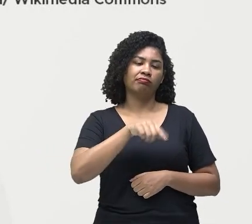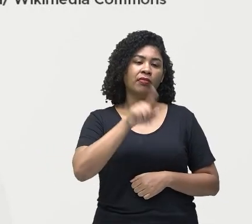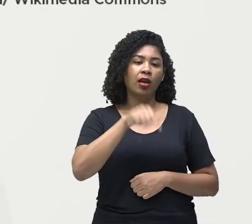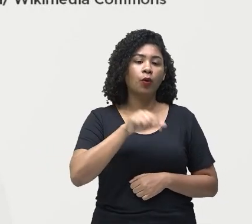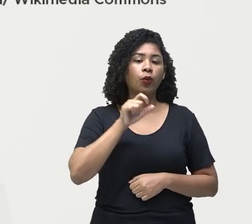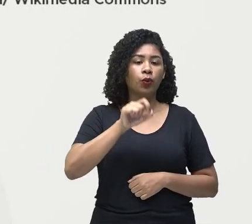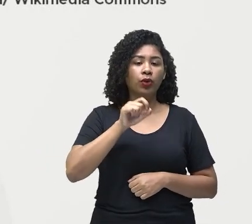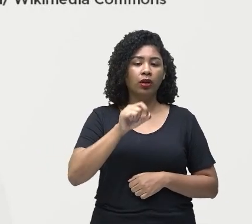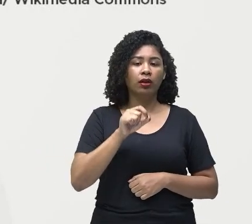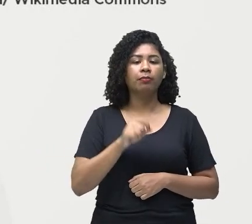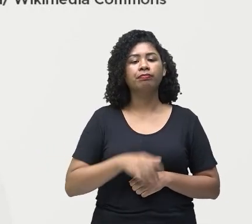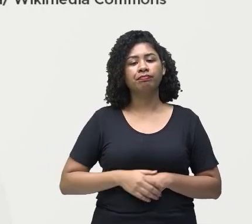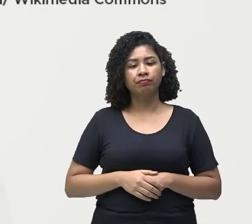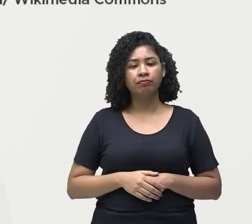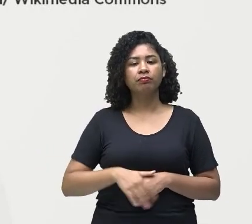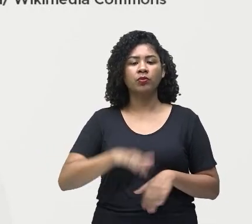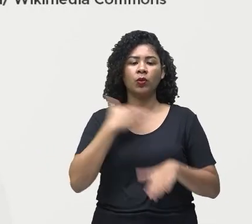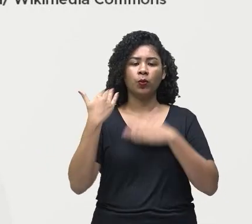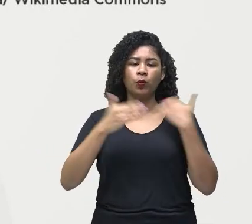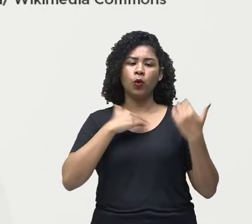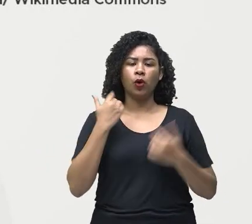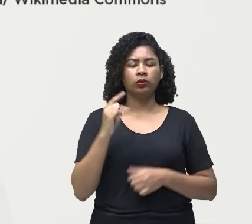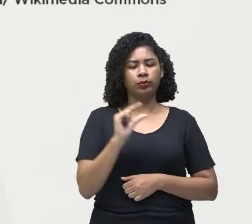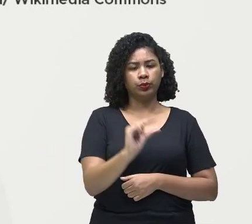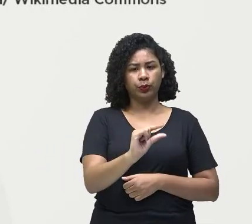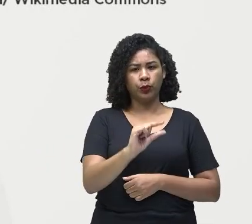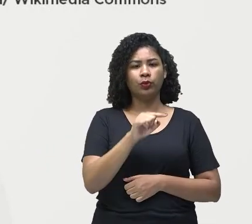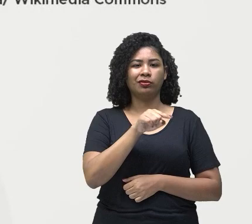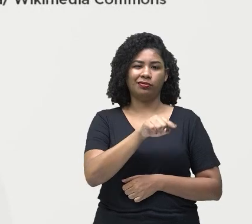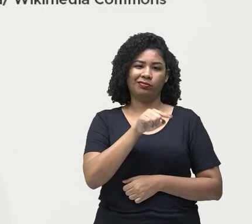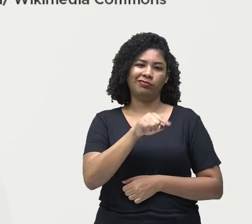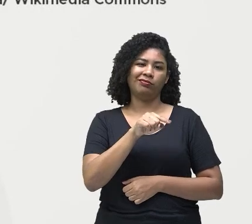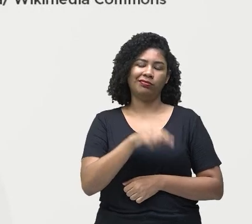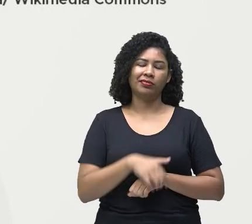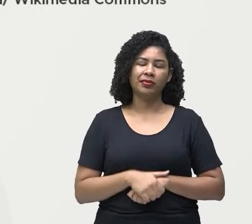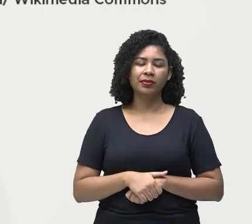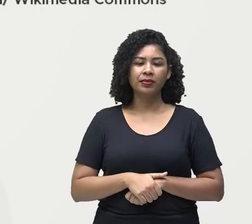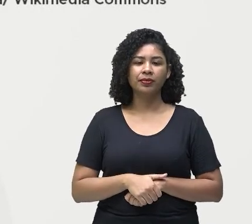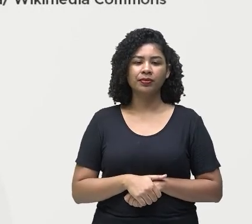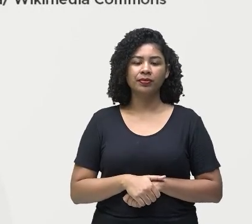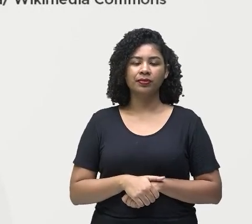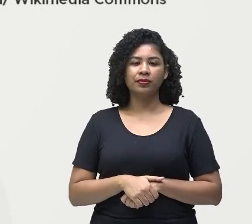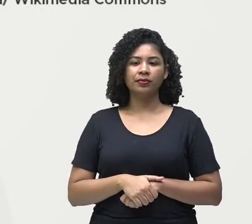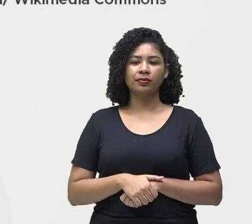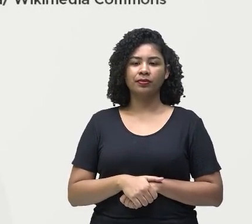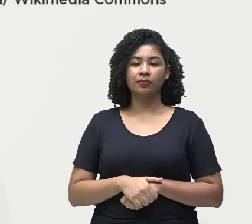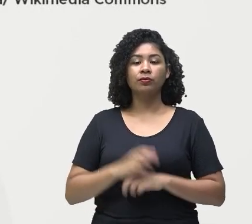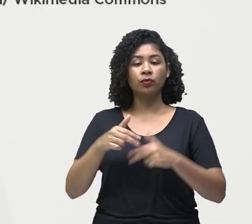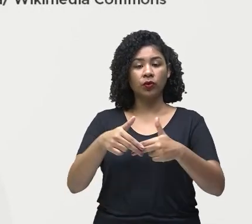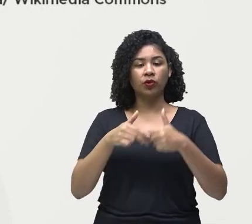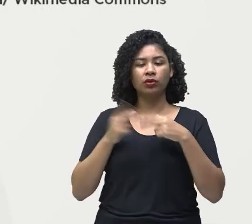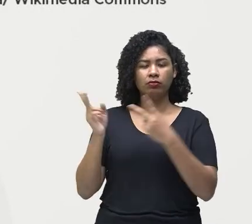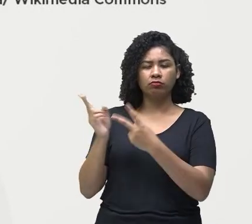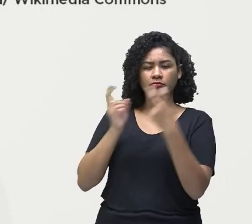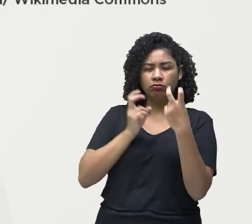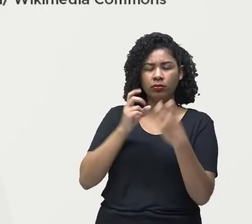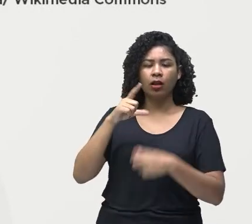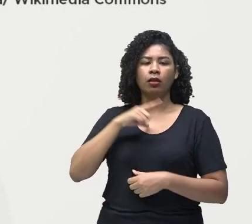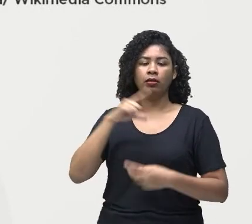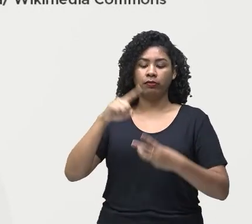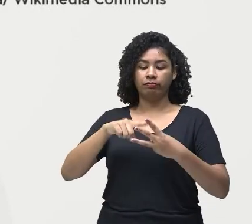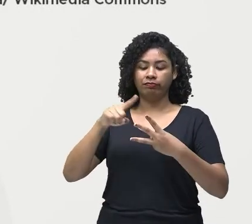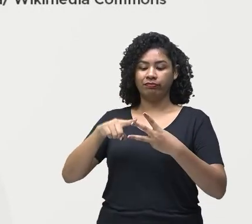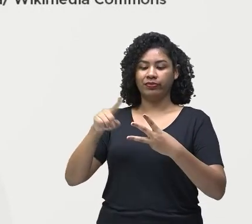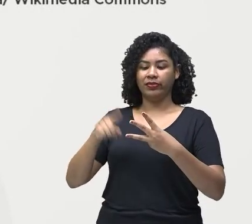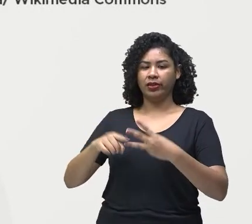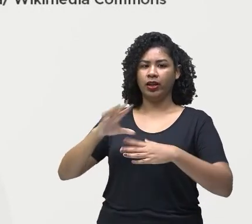pandemia com poucos casos de morte em todo o mundo. Nós vimos aí 3